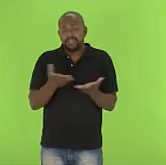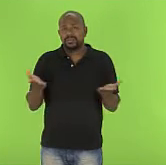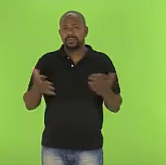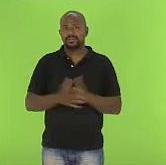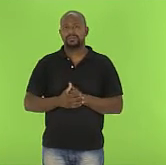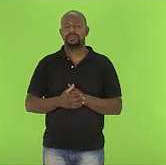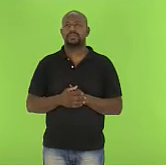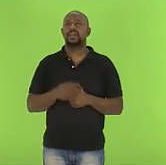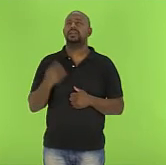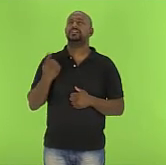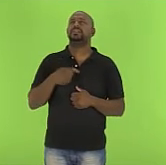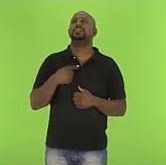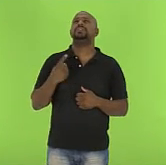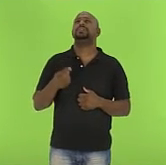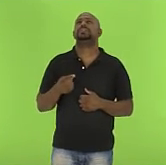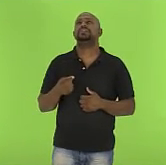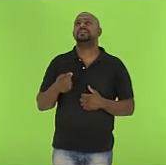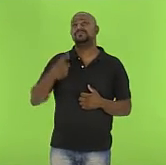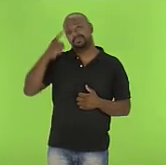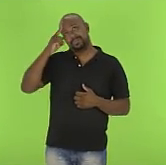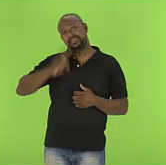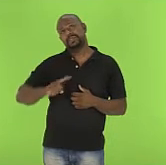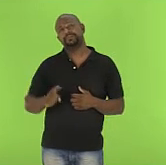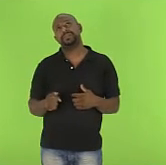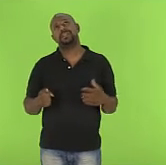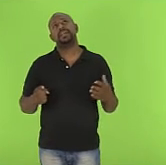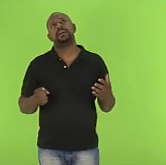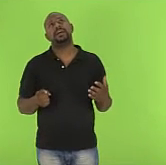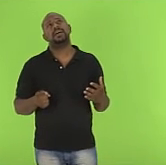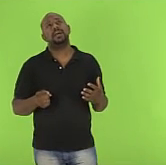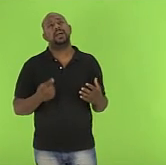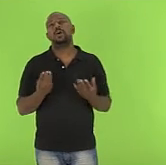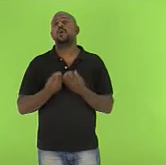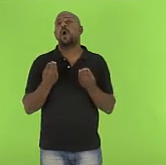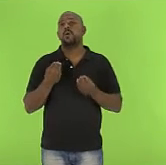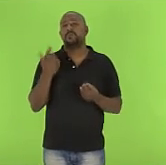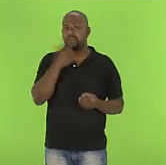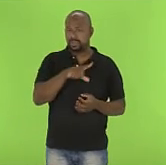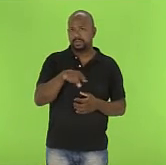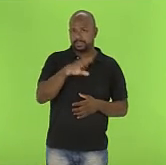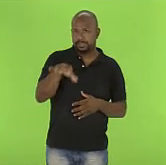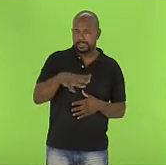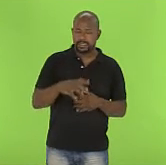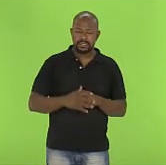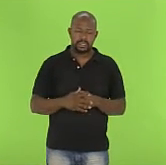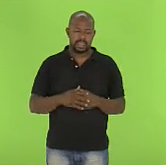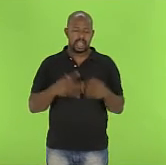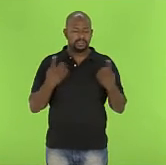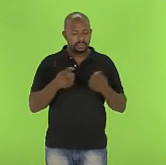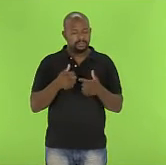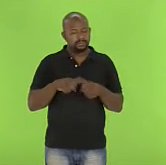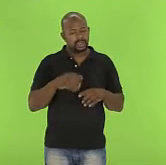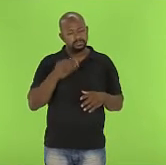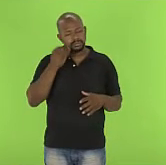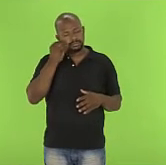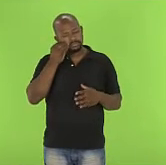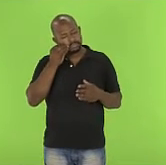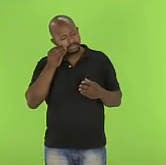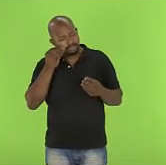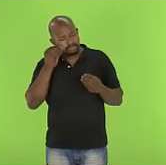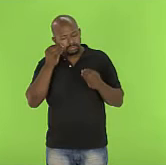é isso. A gente não sabia onde ia chegar isso. A gente